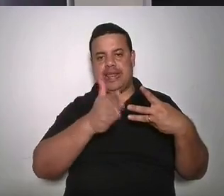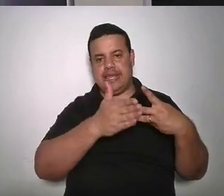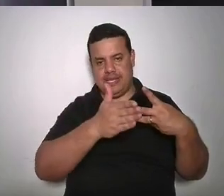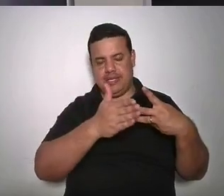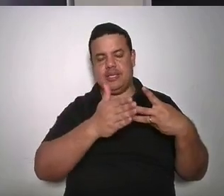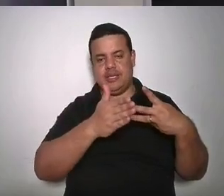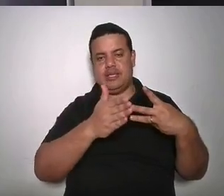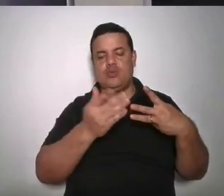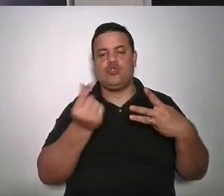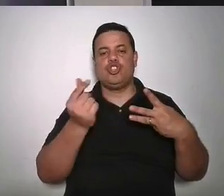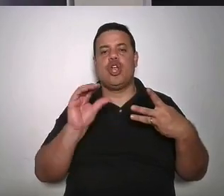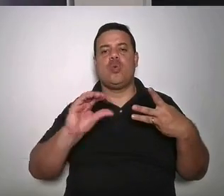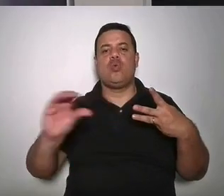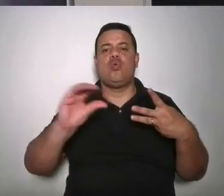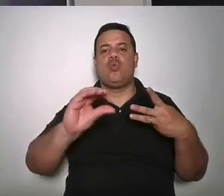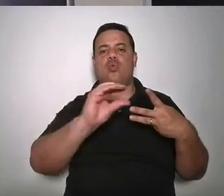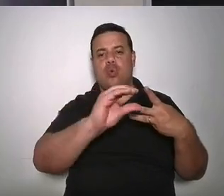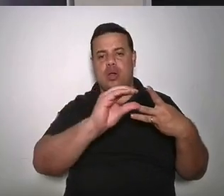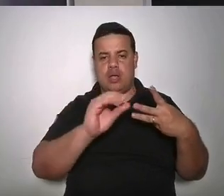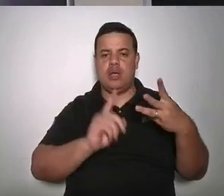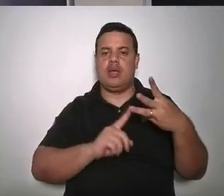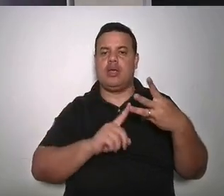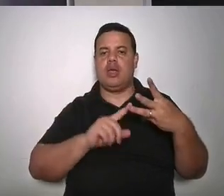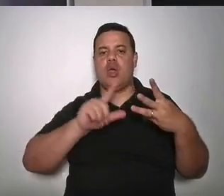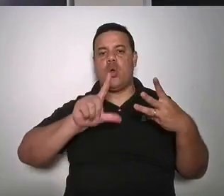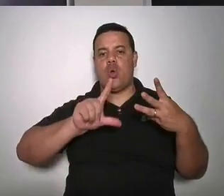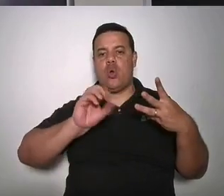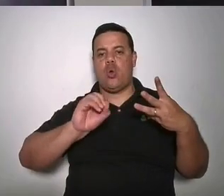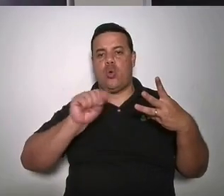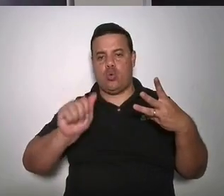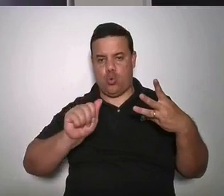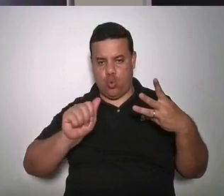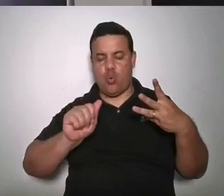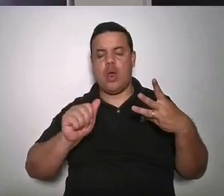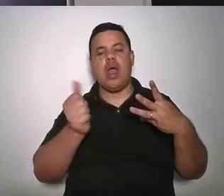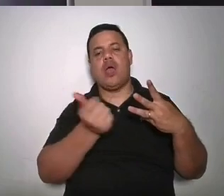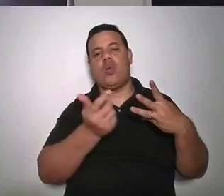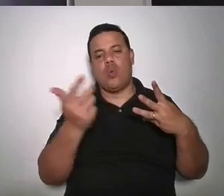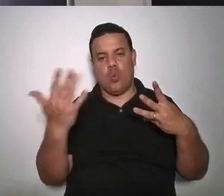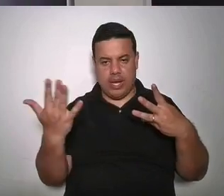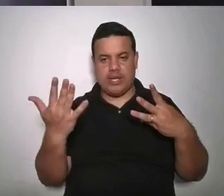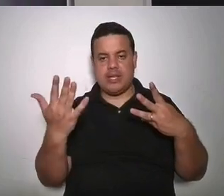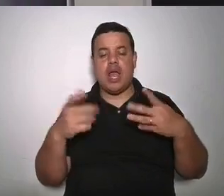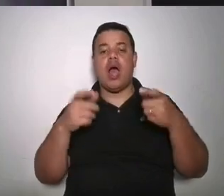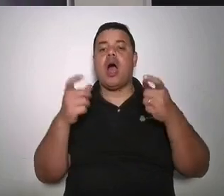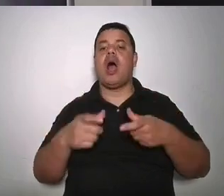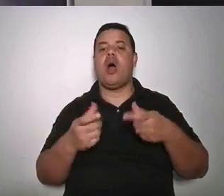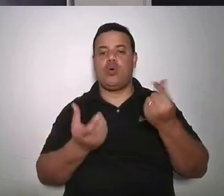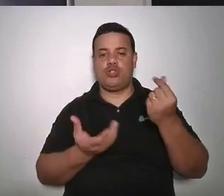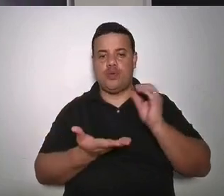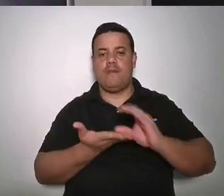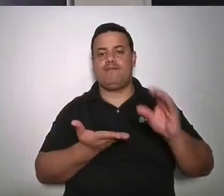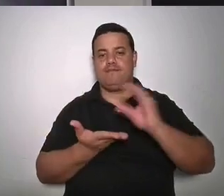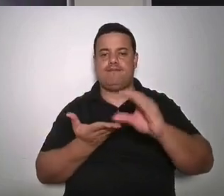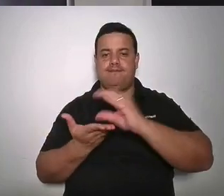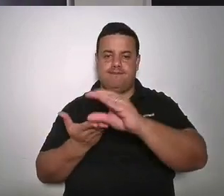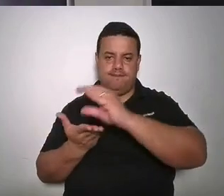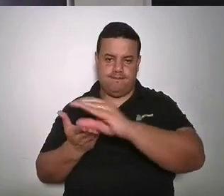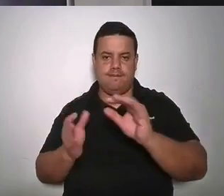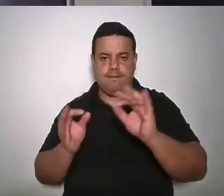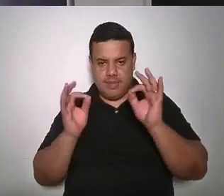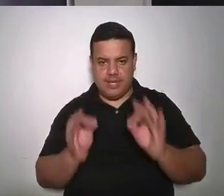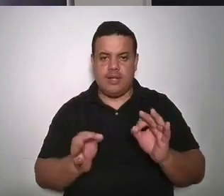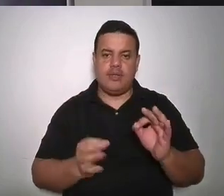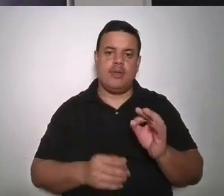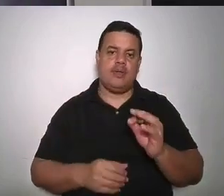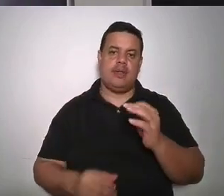para o orçamento, e a LOA em si, que daí sim, vem os números, onde é que vamos gastar. E quero deixar aqui também, para quem estiver